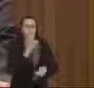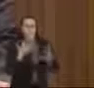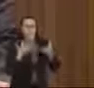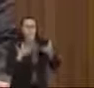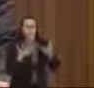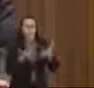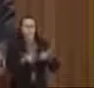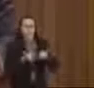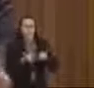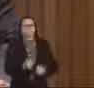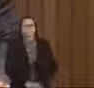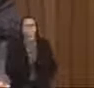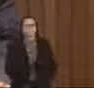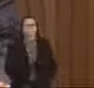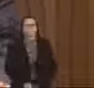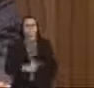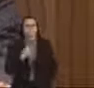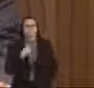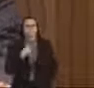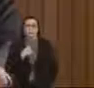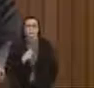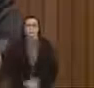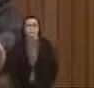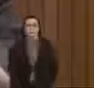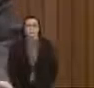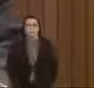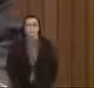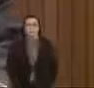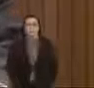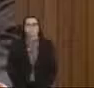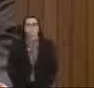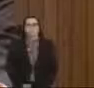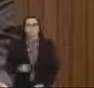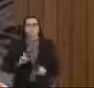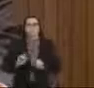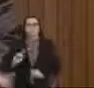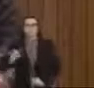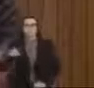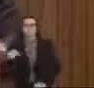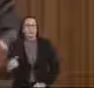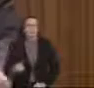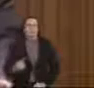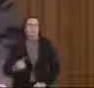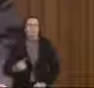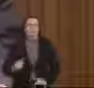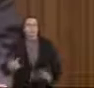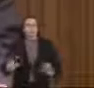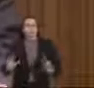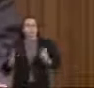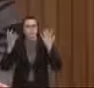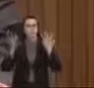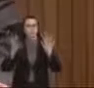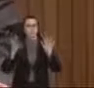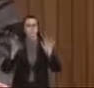é que depois de um grande evento, desses dois grandes eventos, depois do crescimento do deputado federal